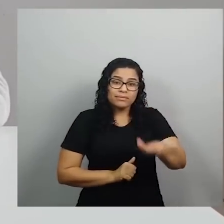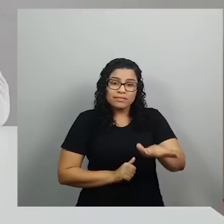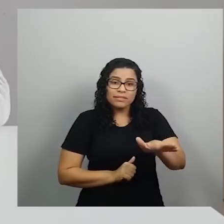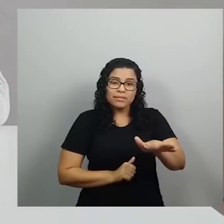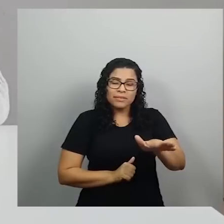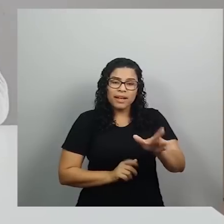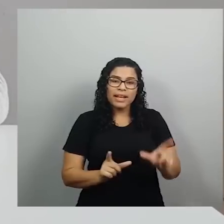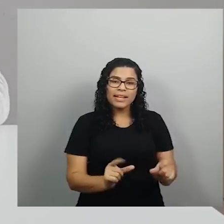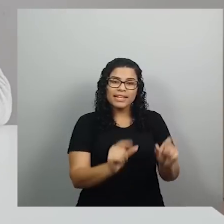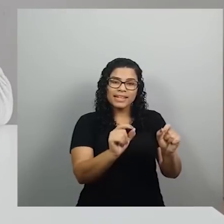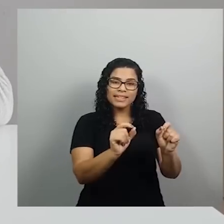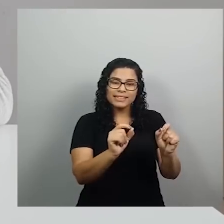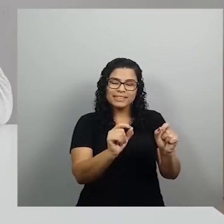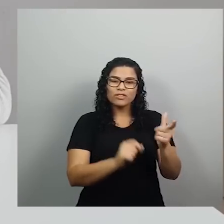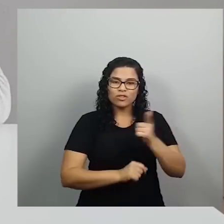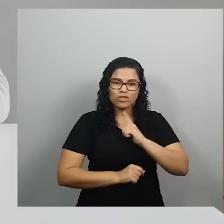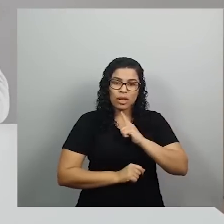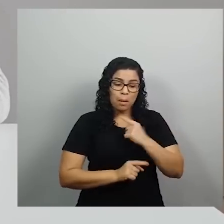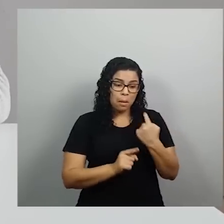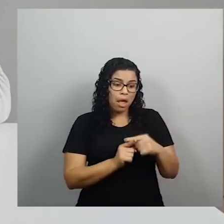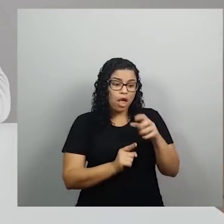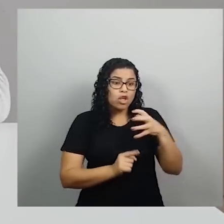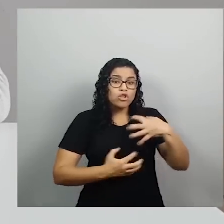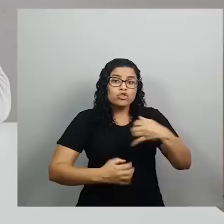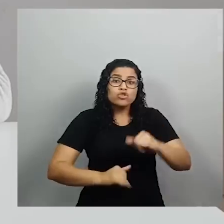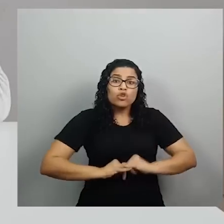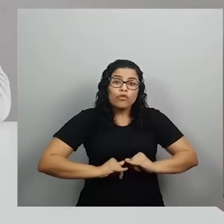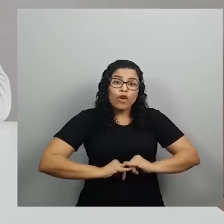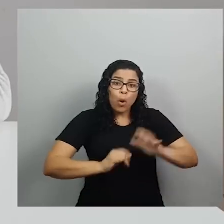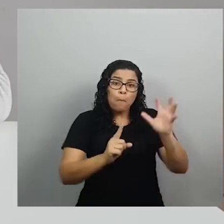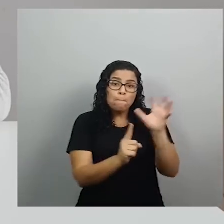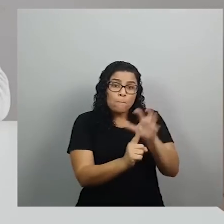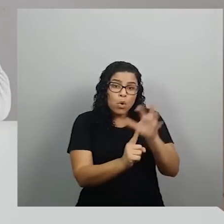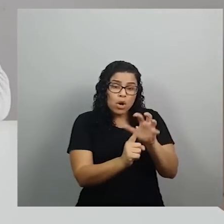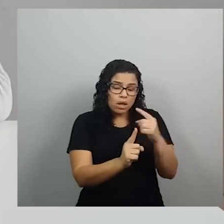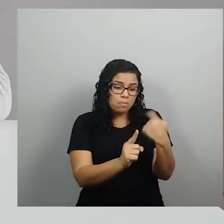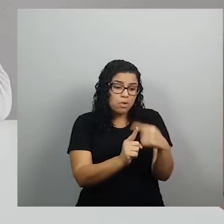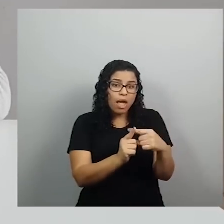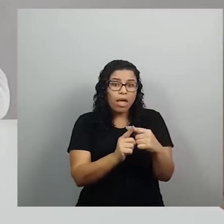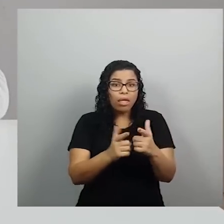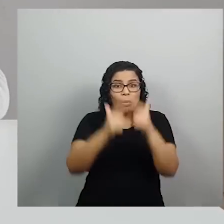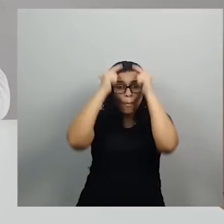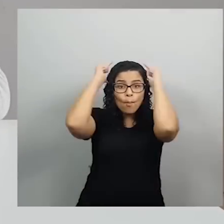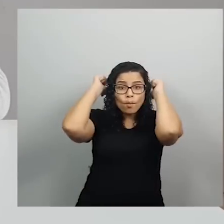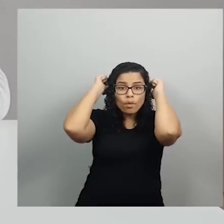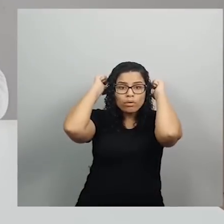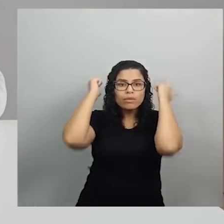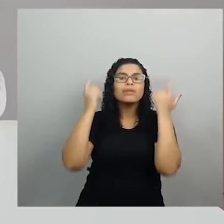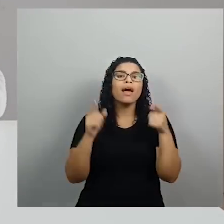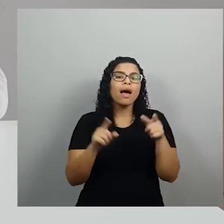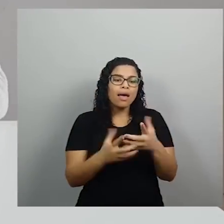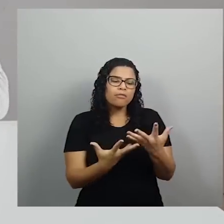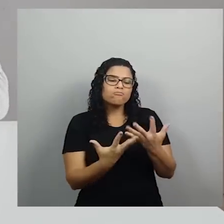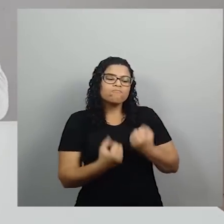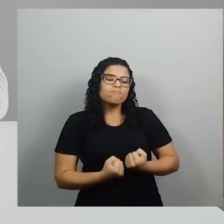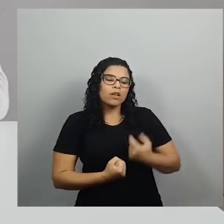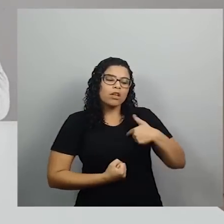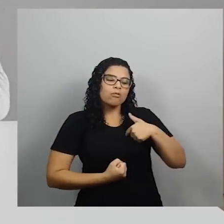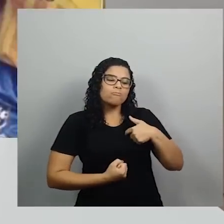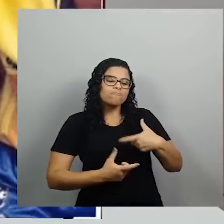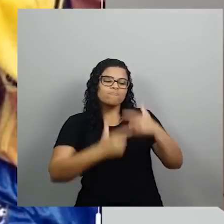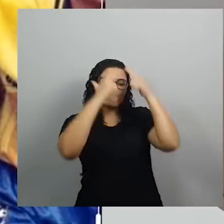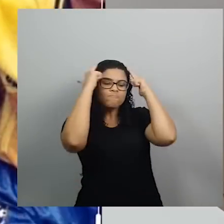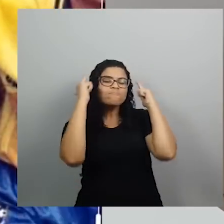que havia sofrido bullying por estar careca, e decidiu apoiá-la, raspando o cabelo também. Outra